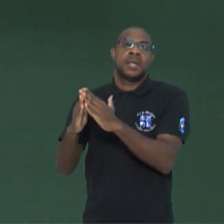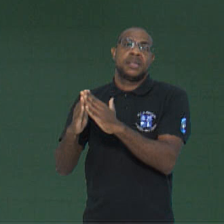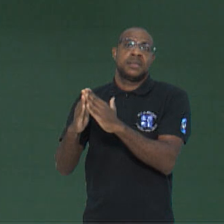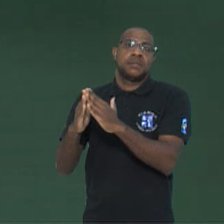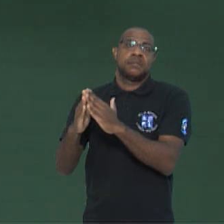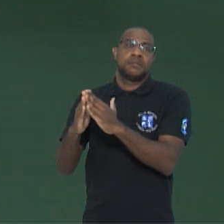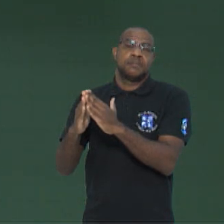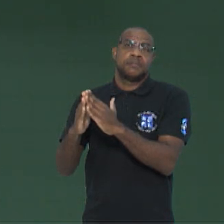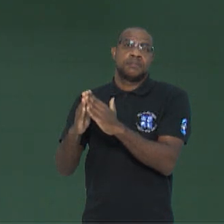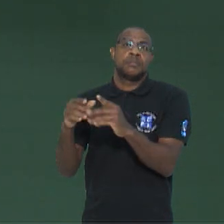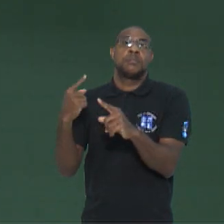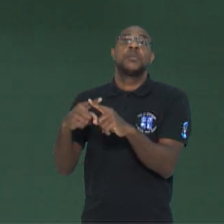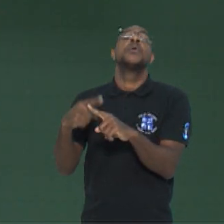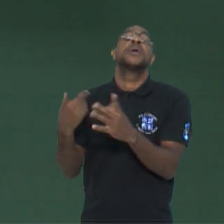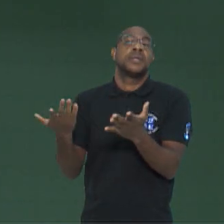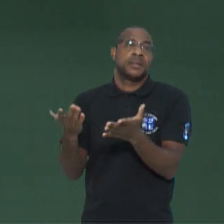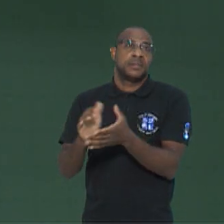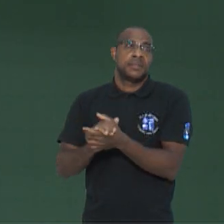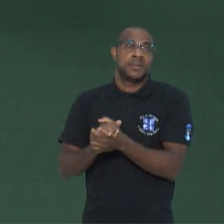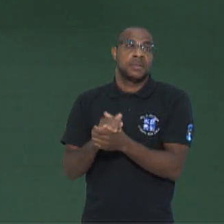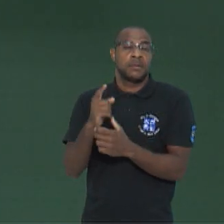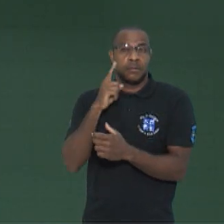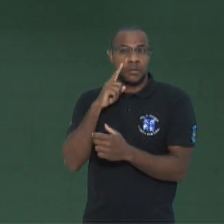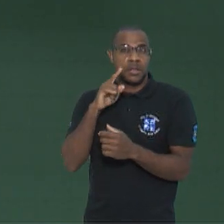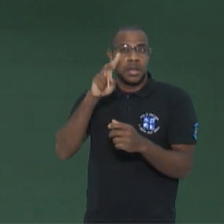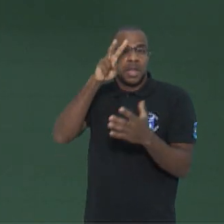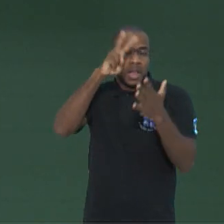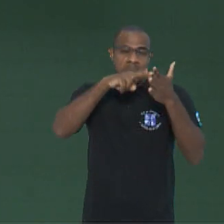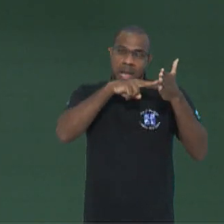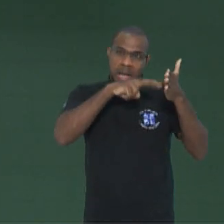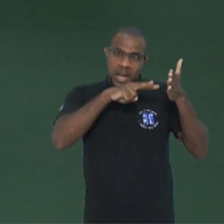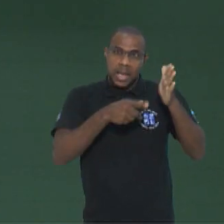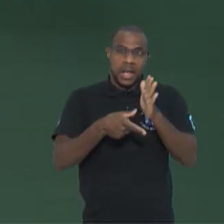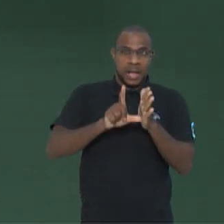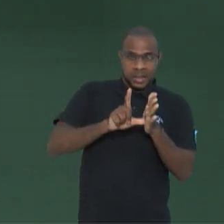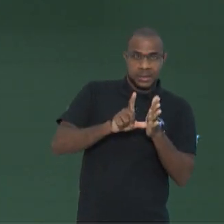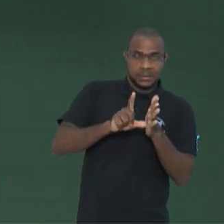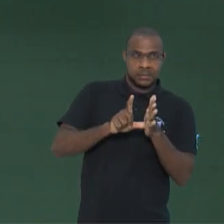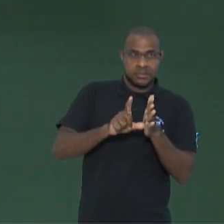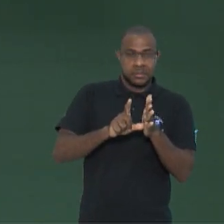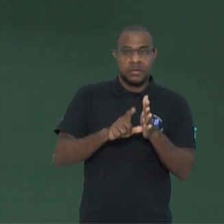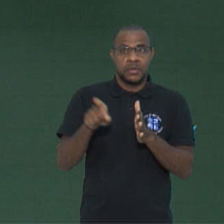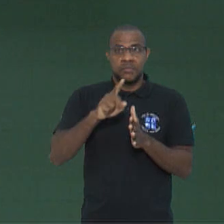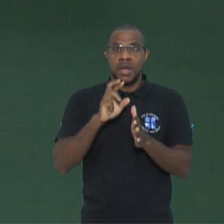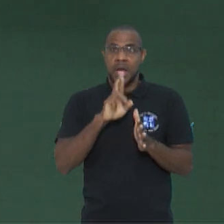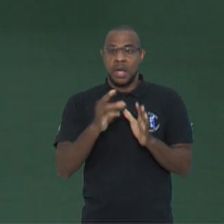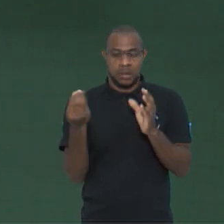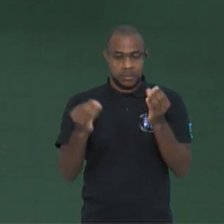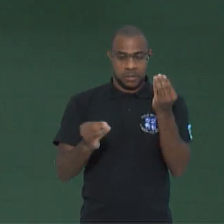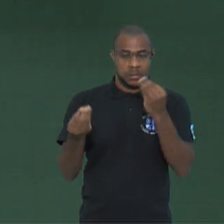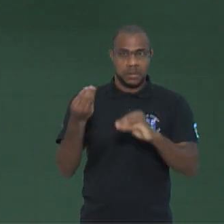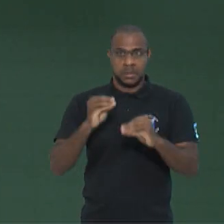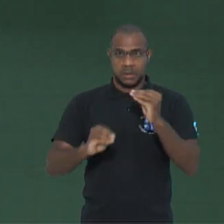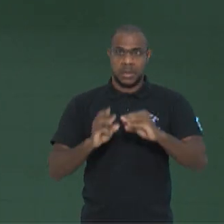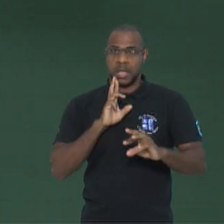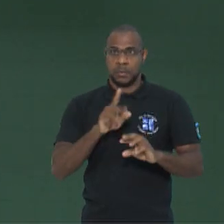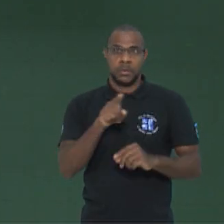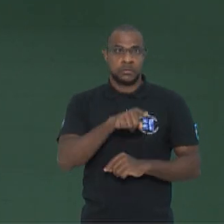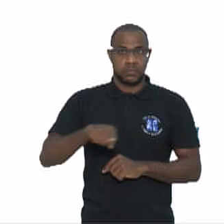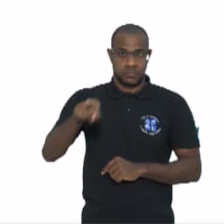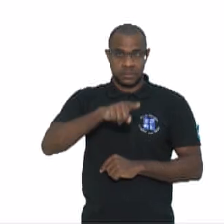decisão, ok? Então, com base naquilo que nós acabamos de ler, vocês vão colocar a resposta de